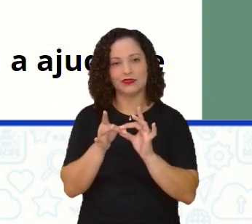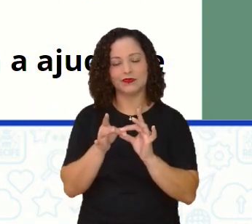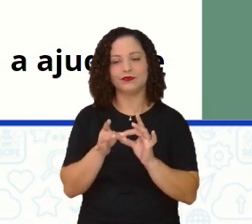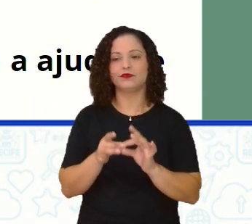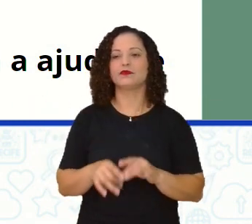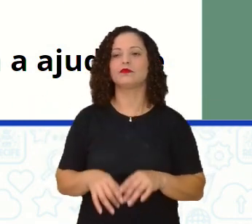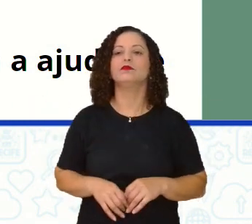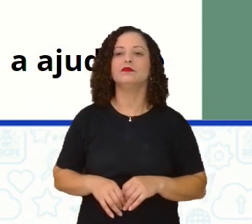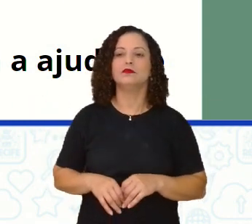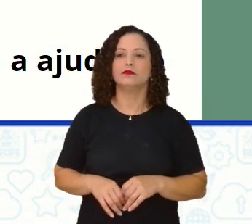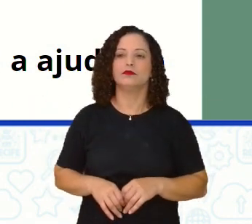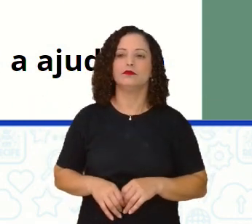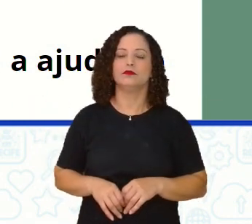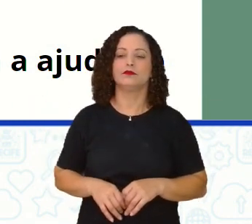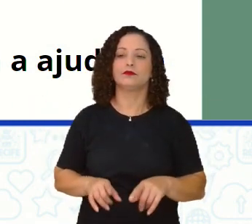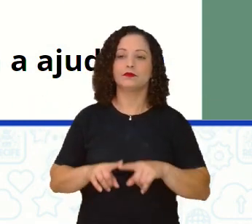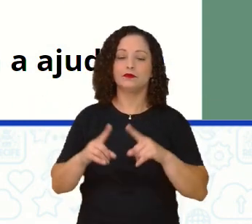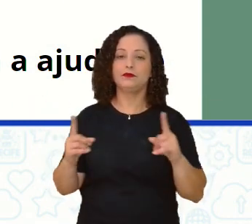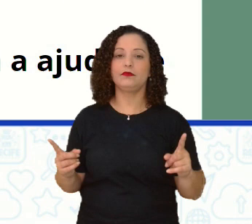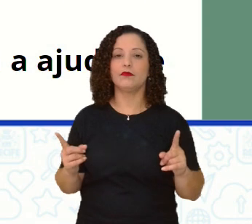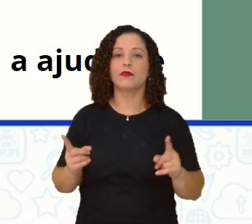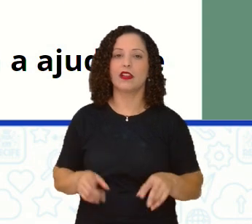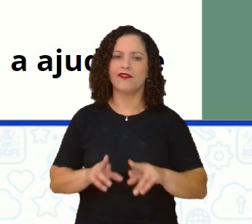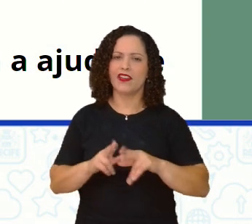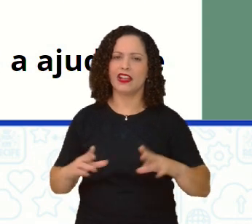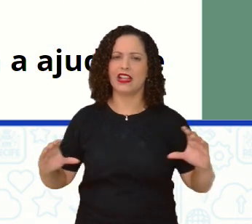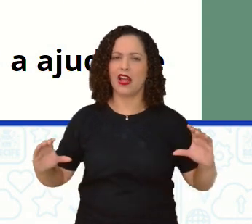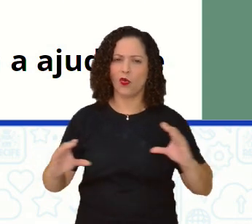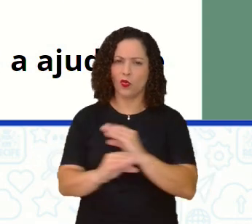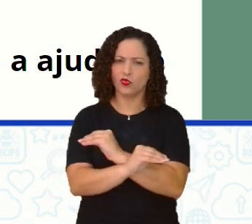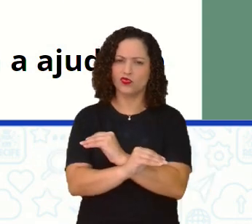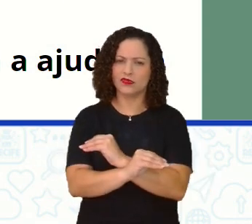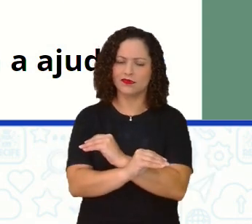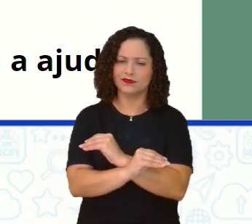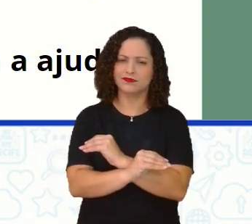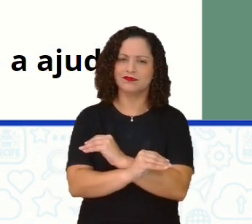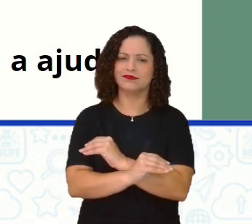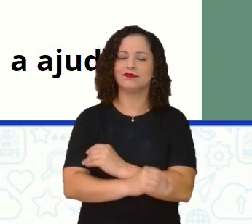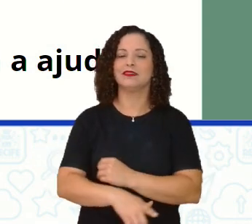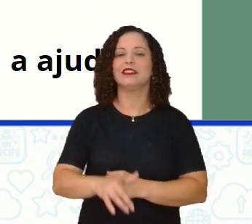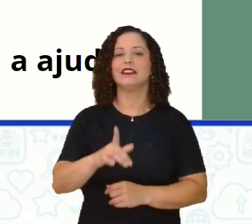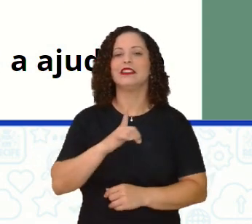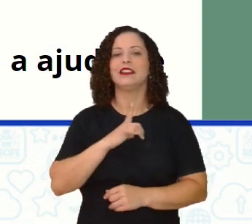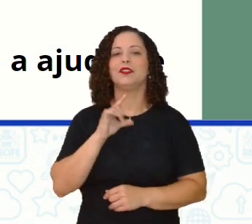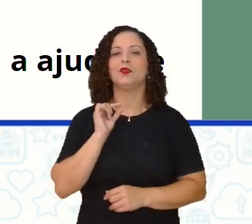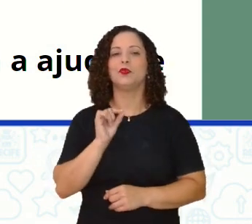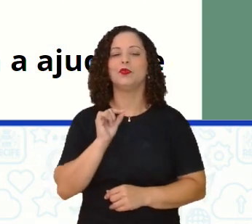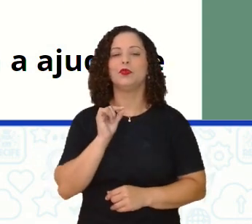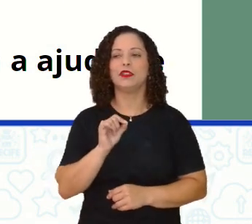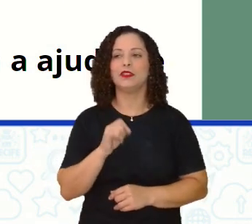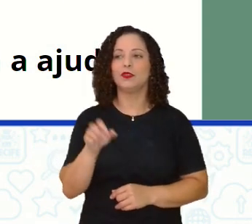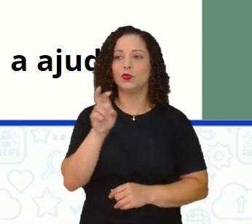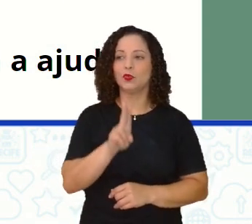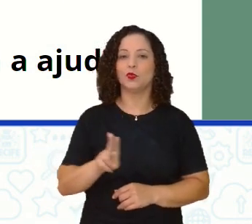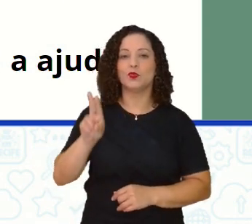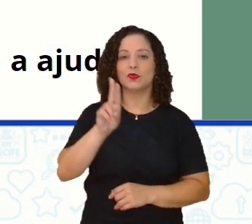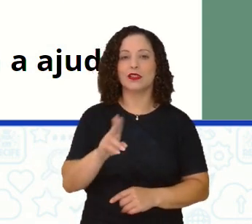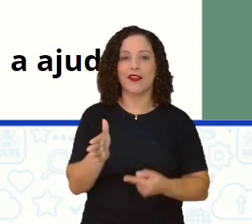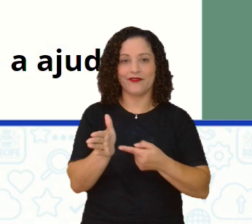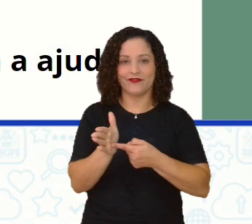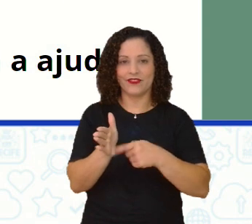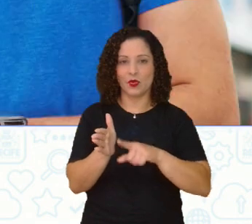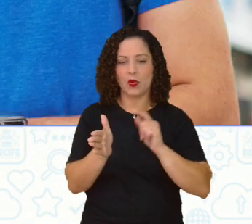não é, a ajuda ali da conjunção, não é? Também tem, não é? O uso da vírgula